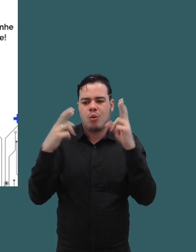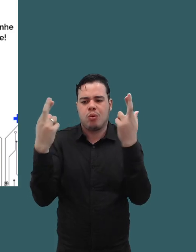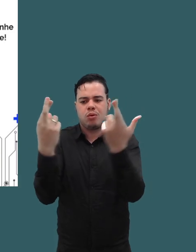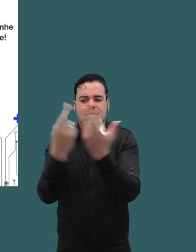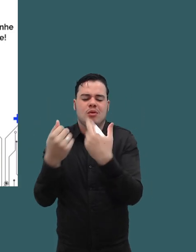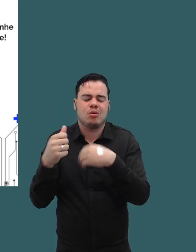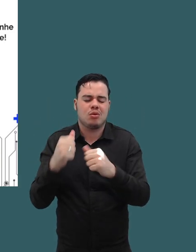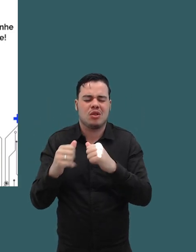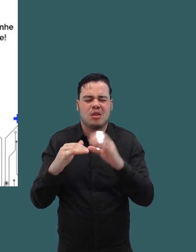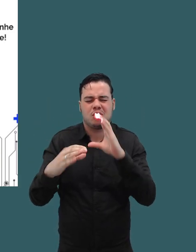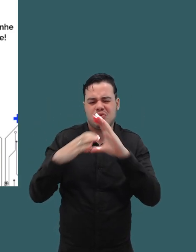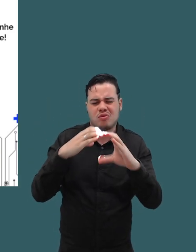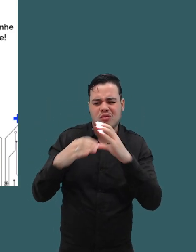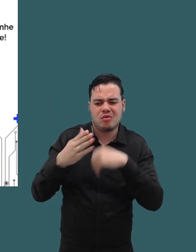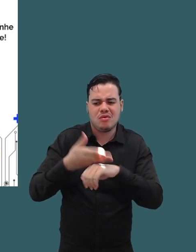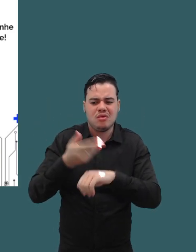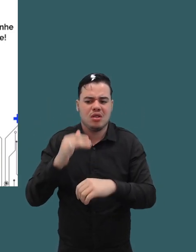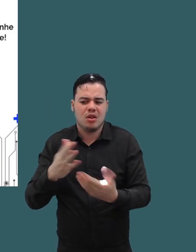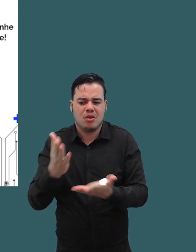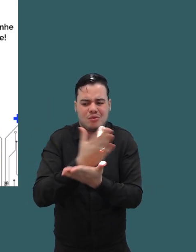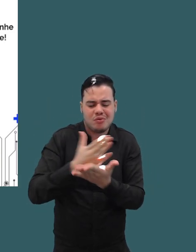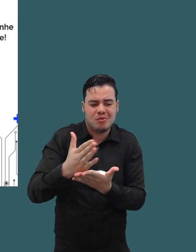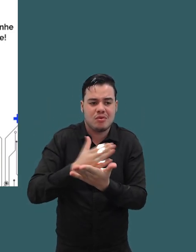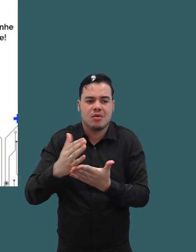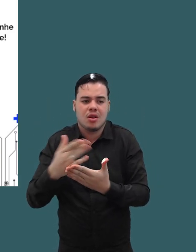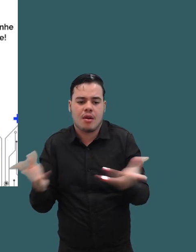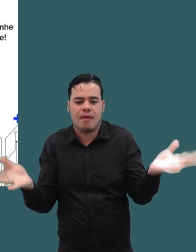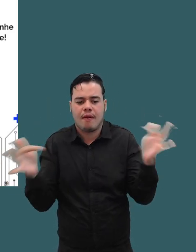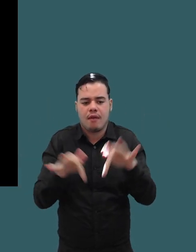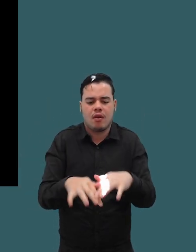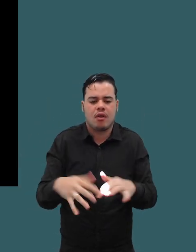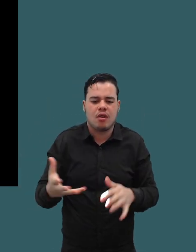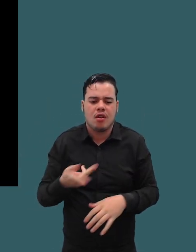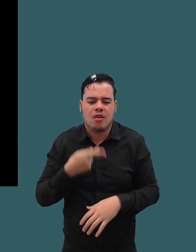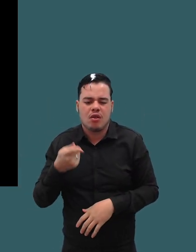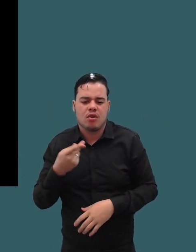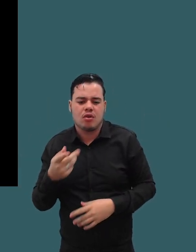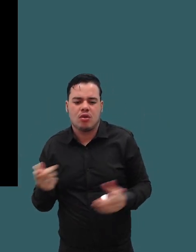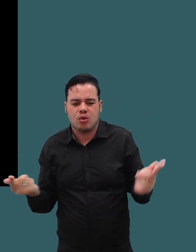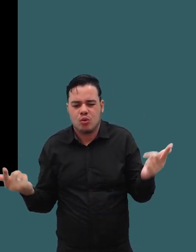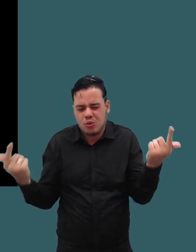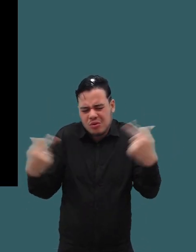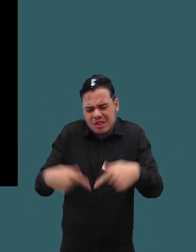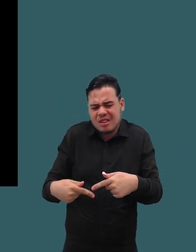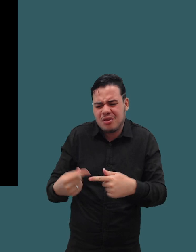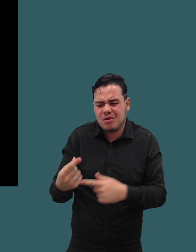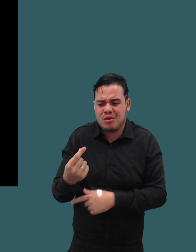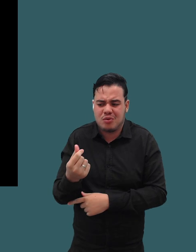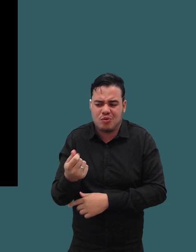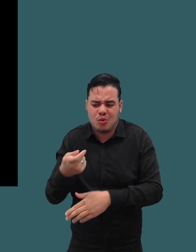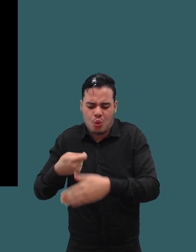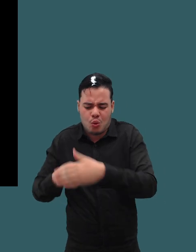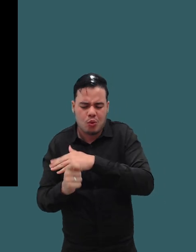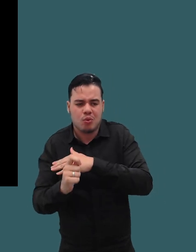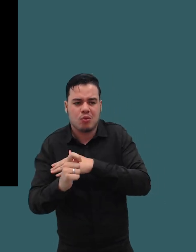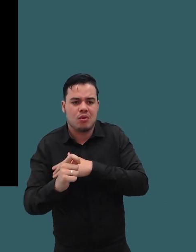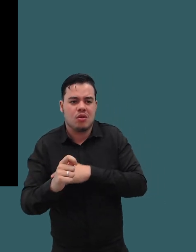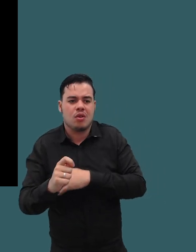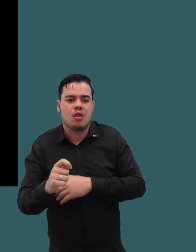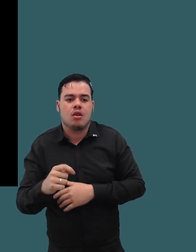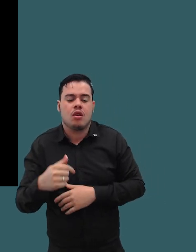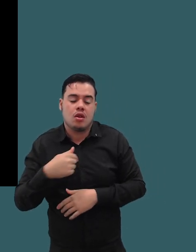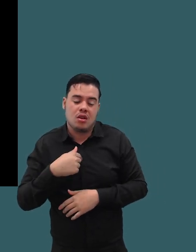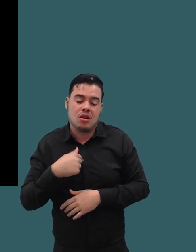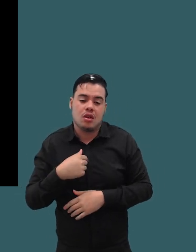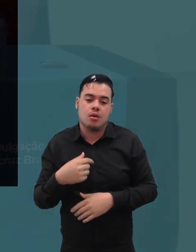essas iniciativas. Então, para fechar, eu quero falar aqui dos nossos desafios financeiros. Nós estávamos na